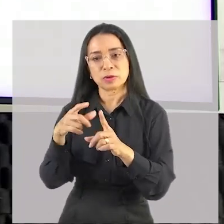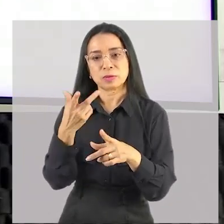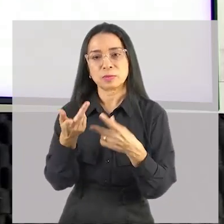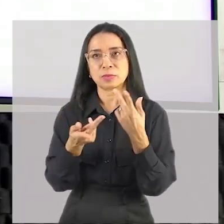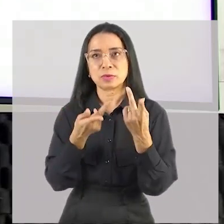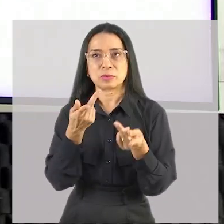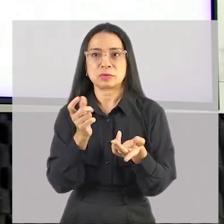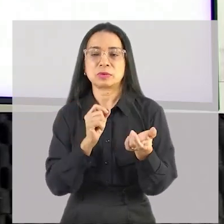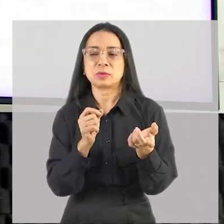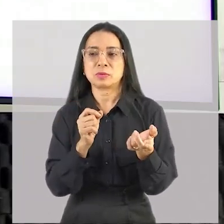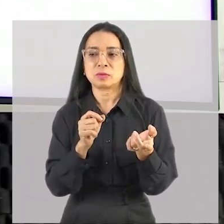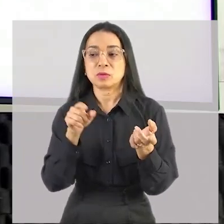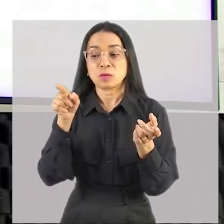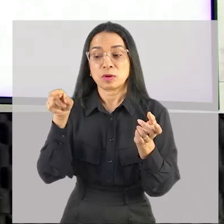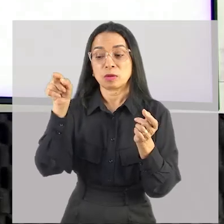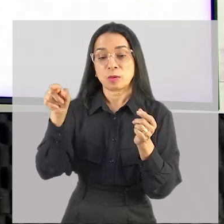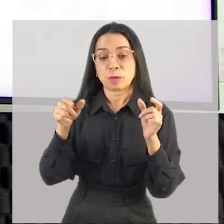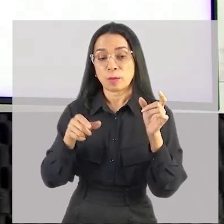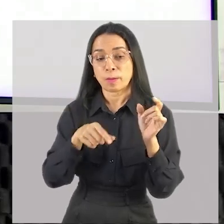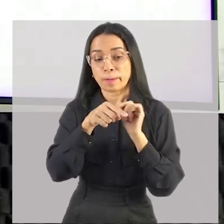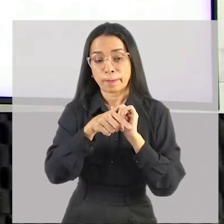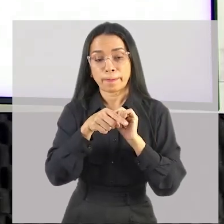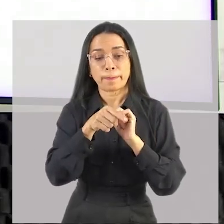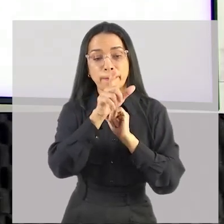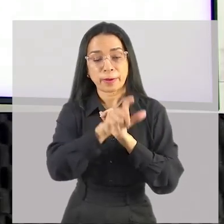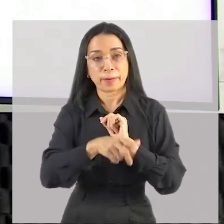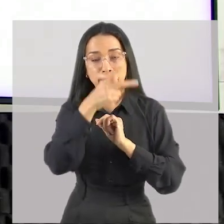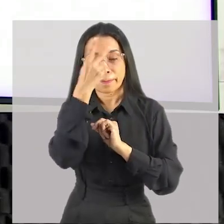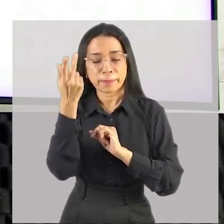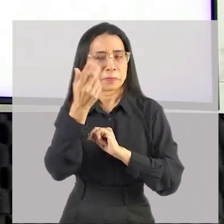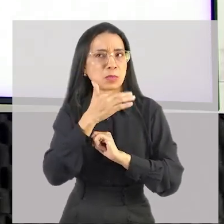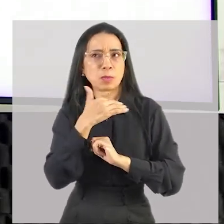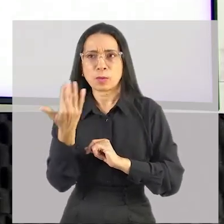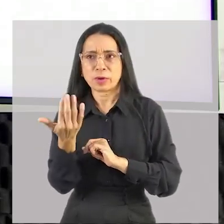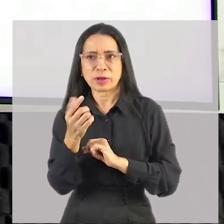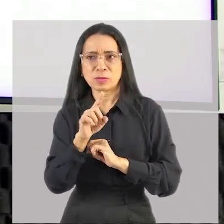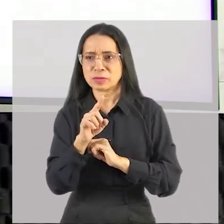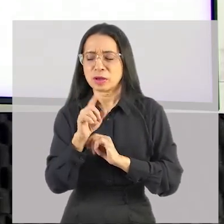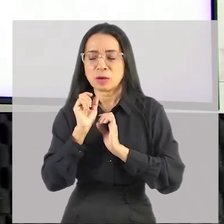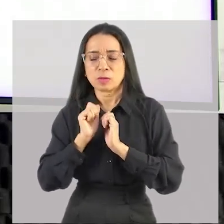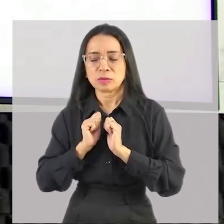alguém morreu, você diz que alguém descansa